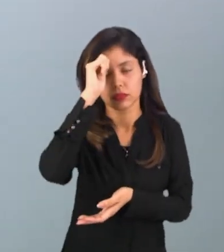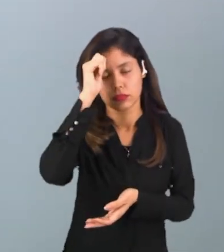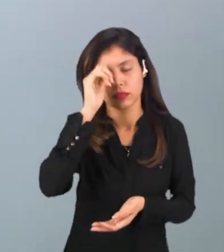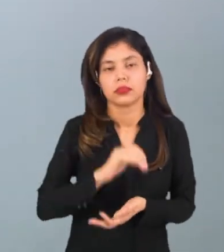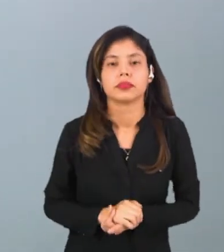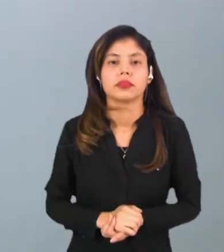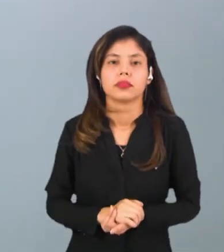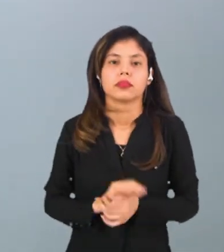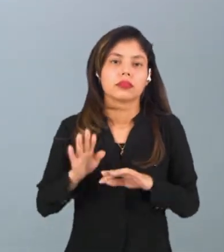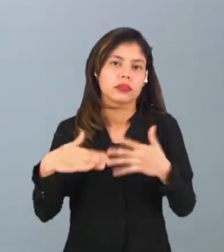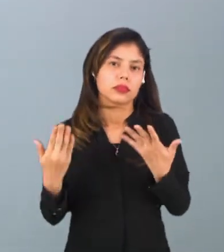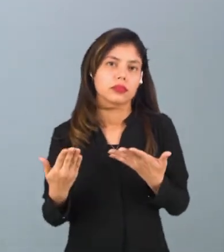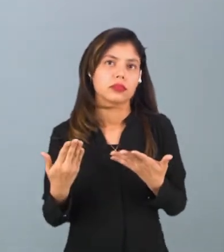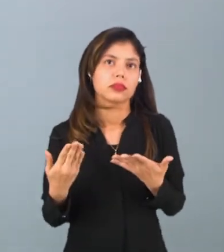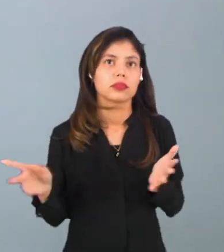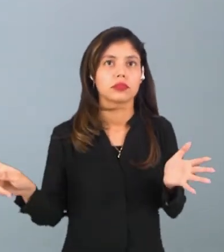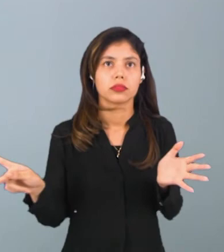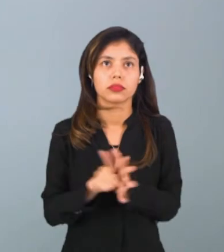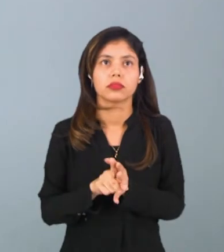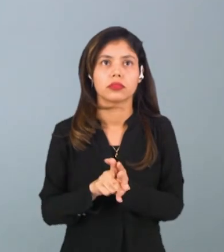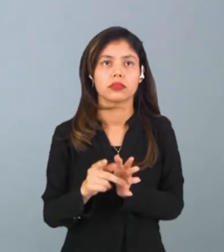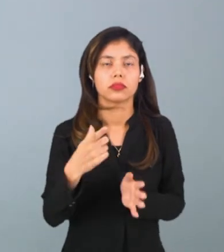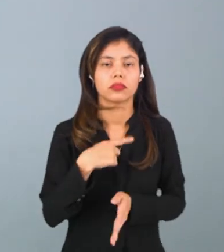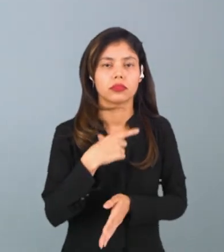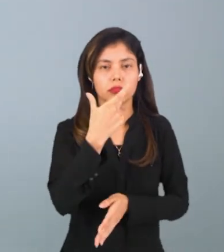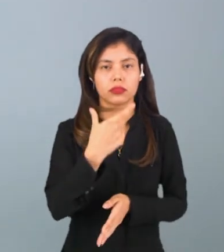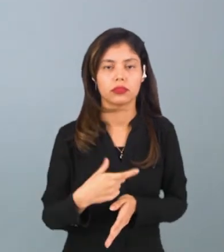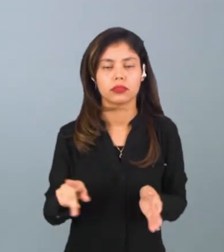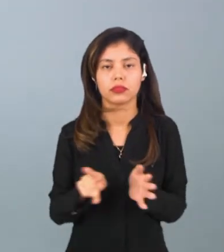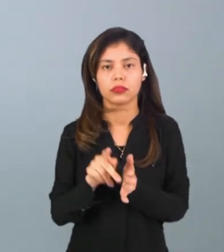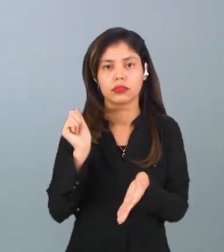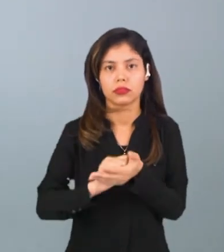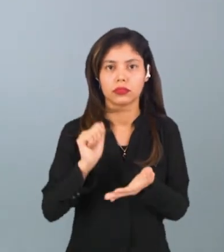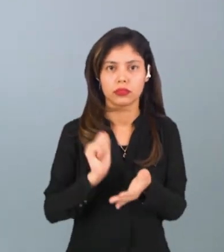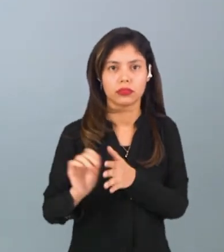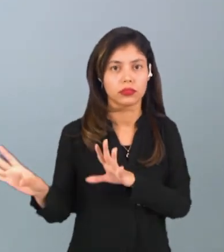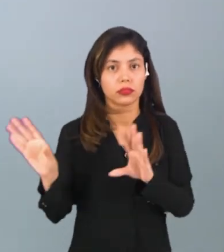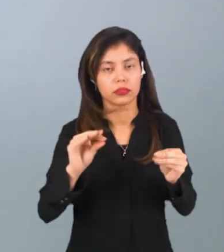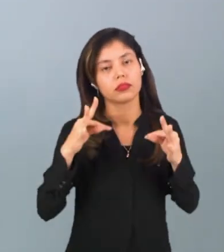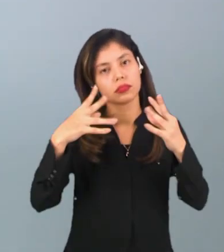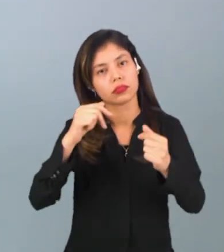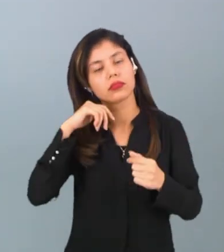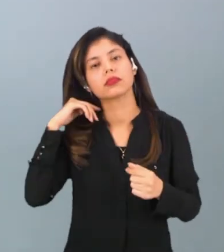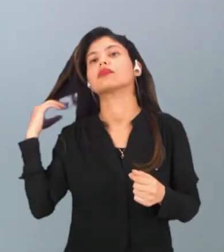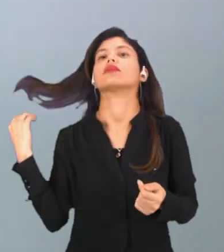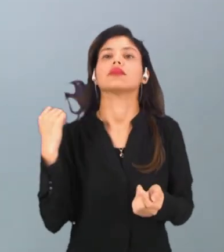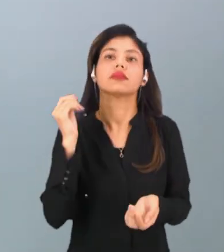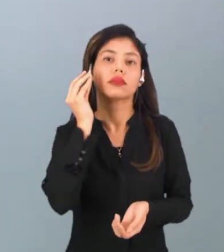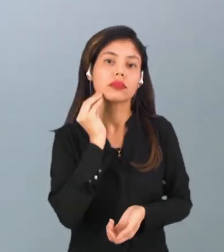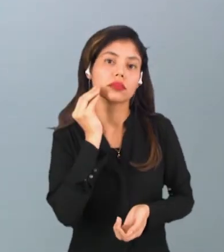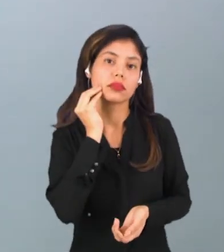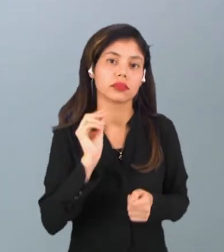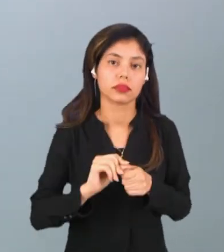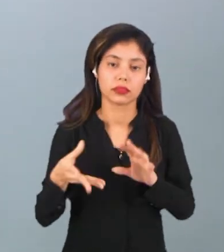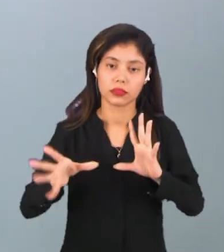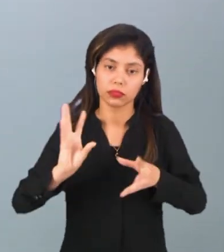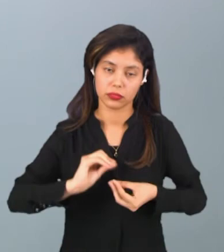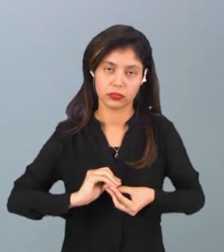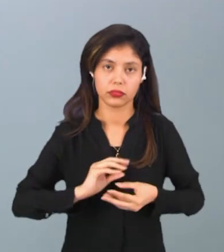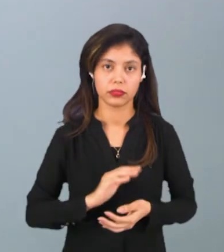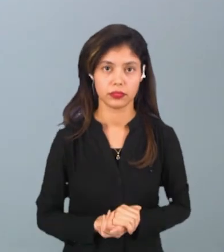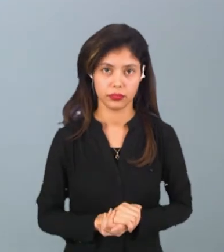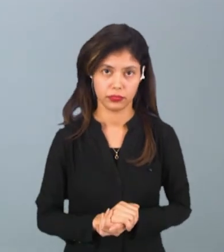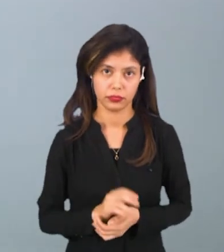e qual autor pertence à autobiografia, tá bom? Então, levando em consideração, vocês vão ter que fazer um